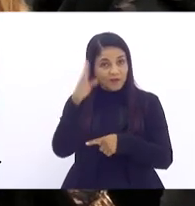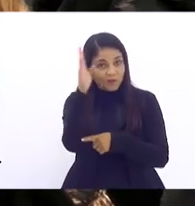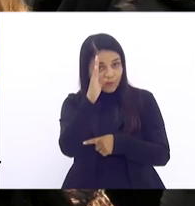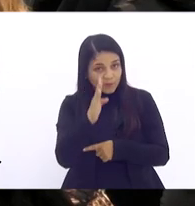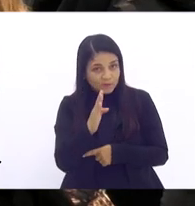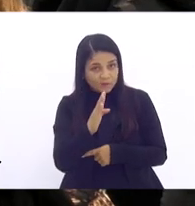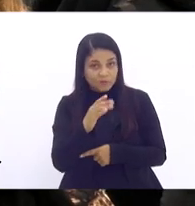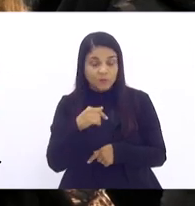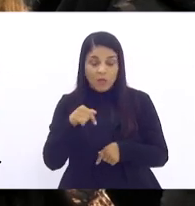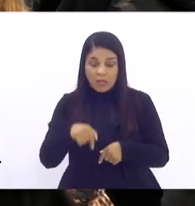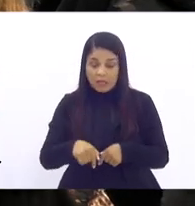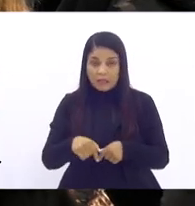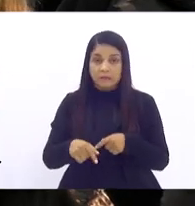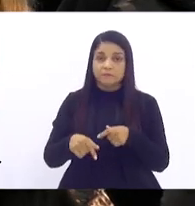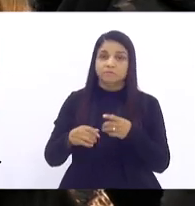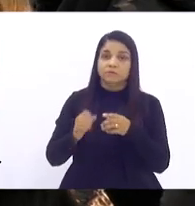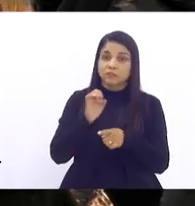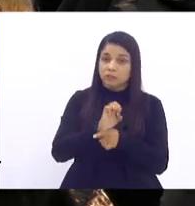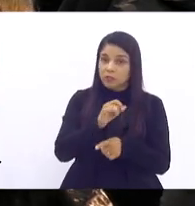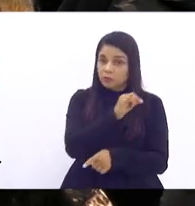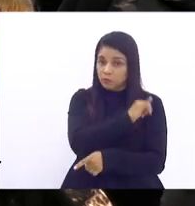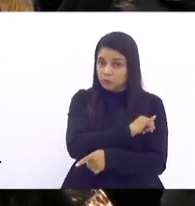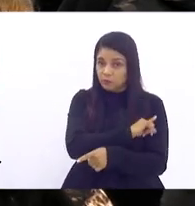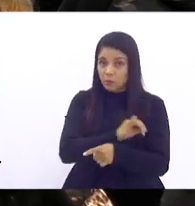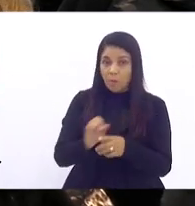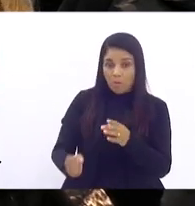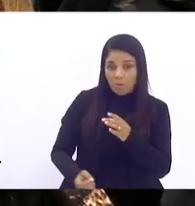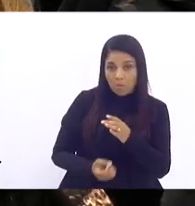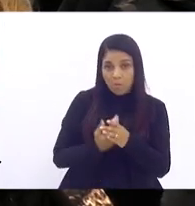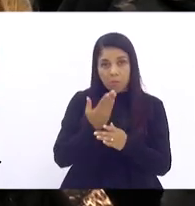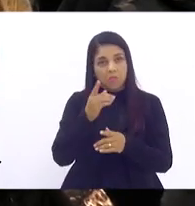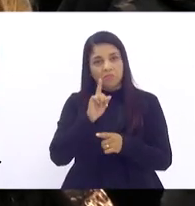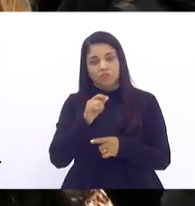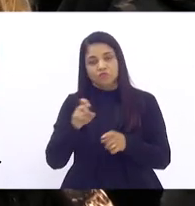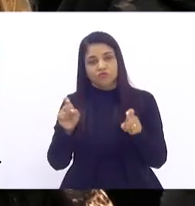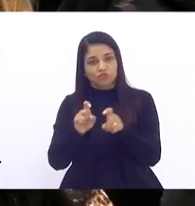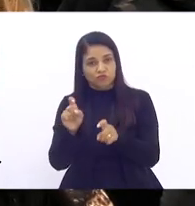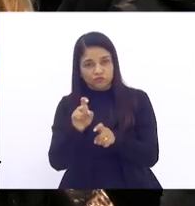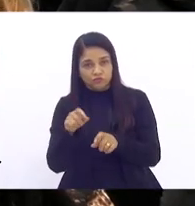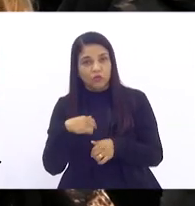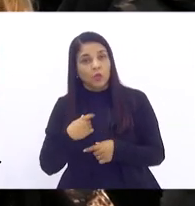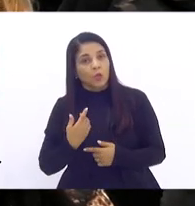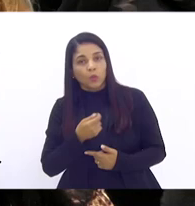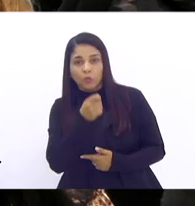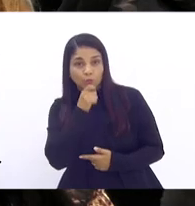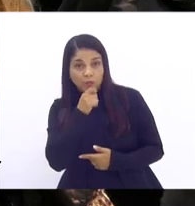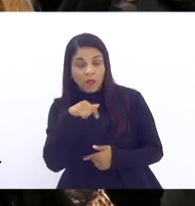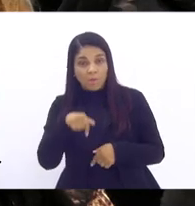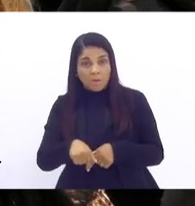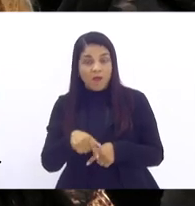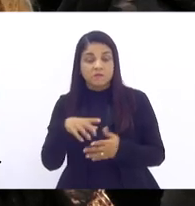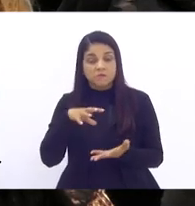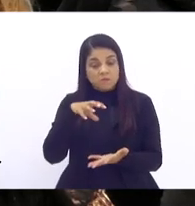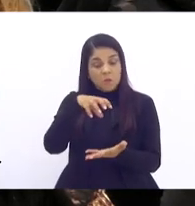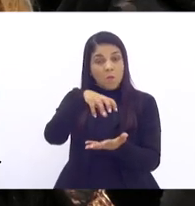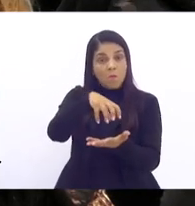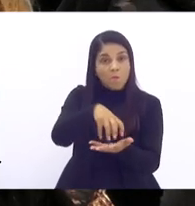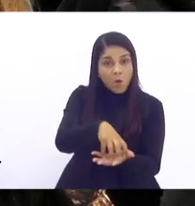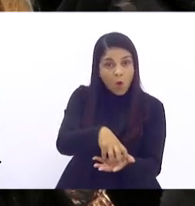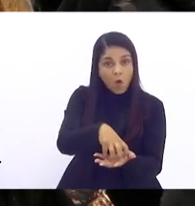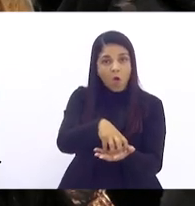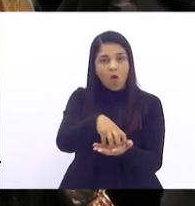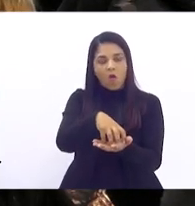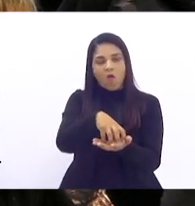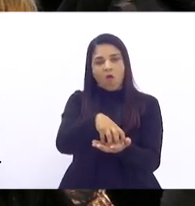gente não tem como produzir Mas a gente pode contribuir muito em função das vantagens comparativas Da gente ser um polo de produção